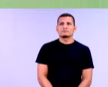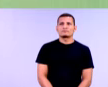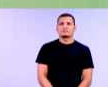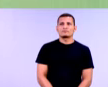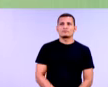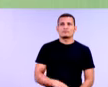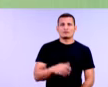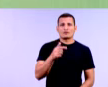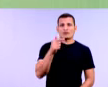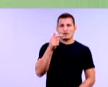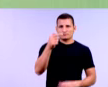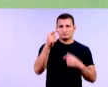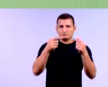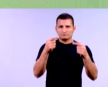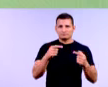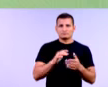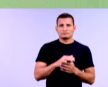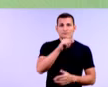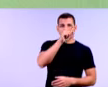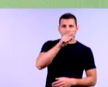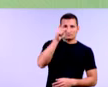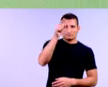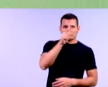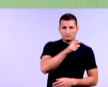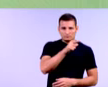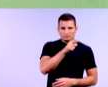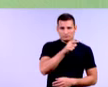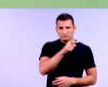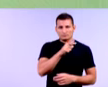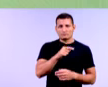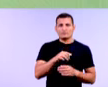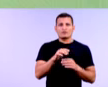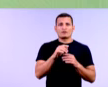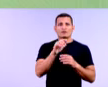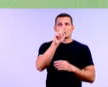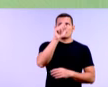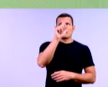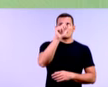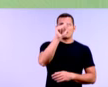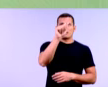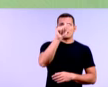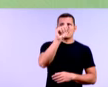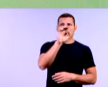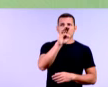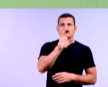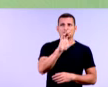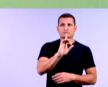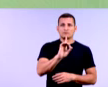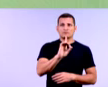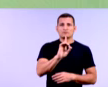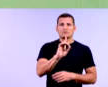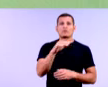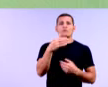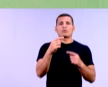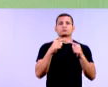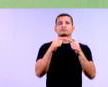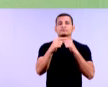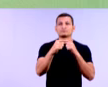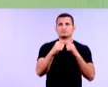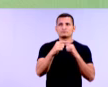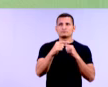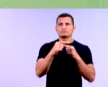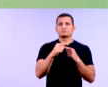questão 7ª, assinale a alternativa em que ocorreu um erro de concordância nominal. Então, se é um erro de concordância nominal, nós temos que procurar